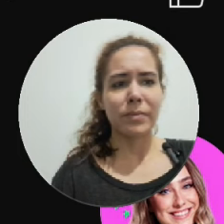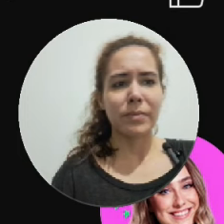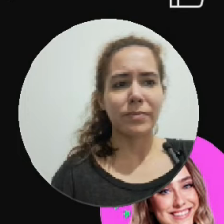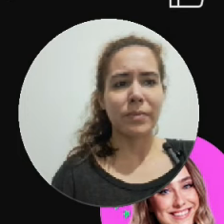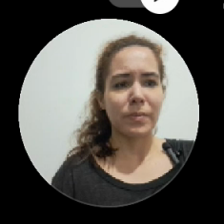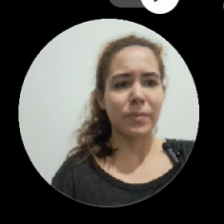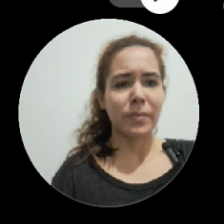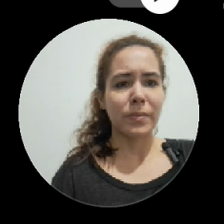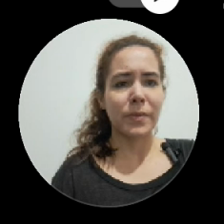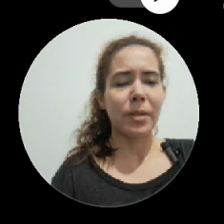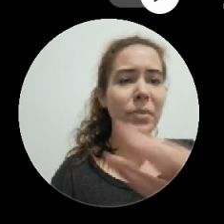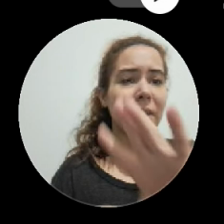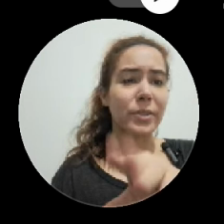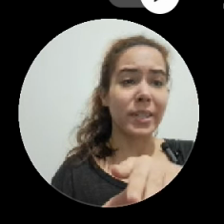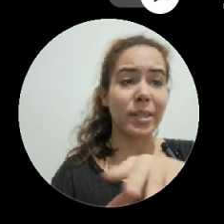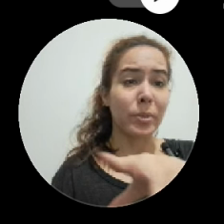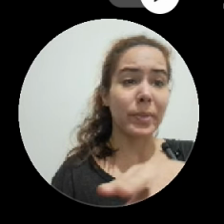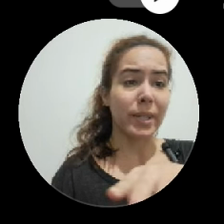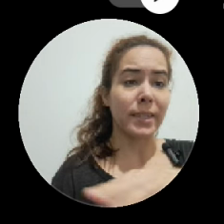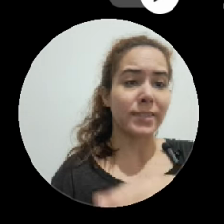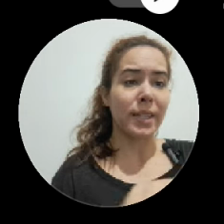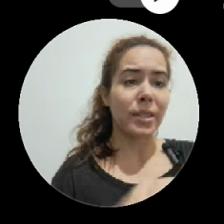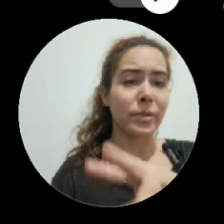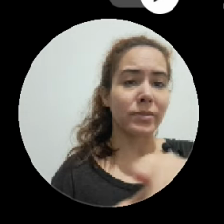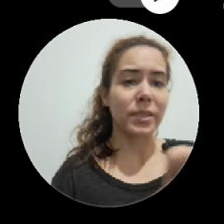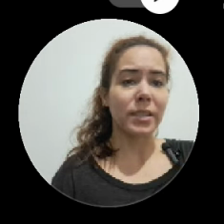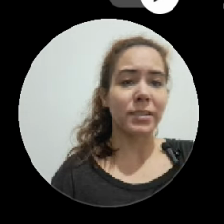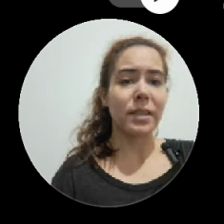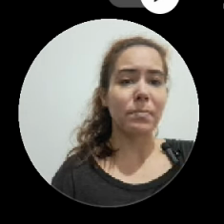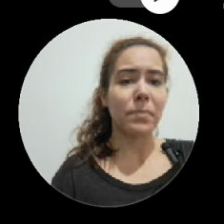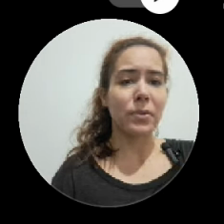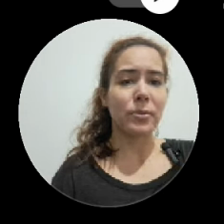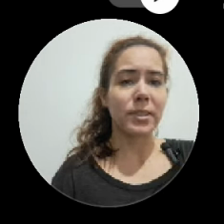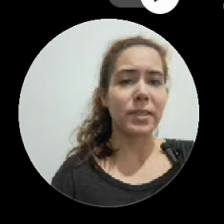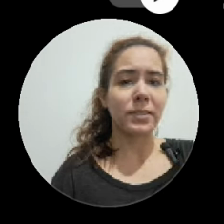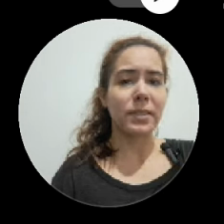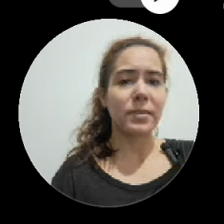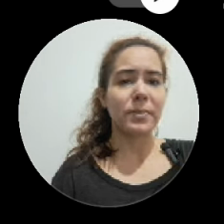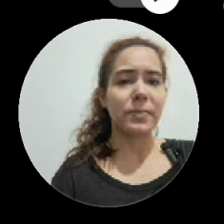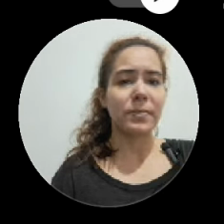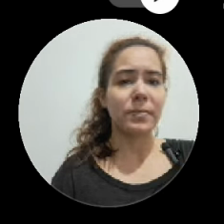moro... Pra ficar propaganda, tá? Eu tô que dá pra...